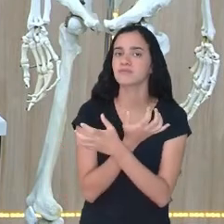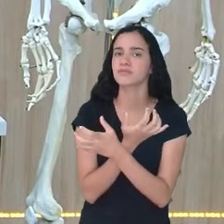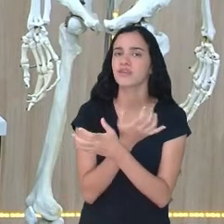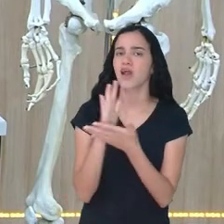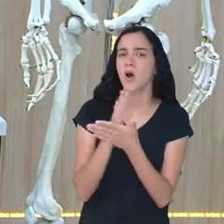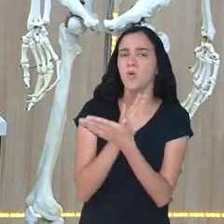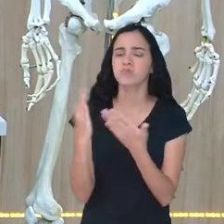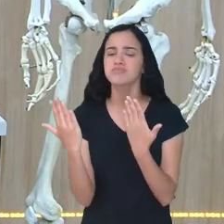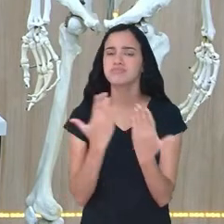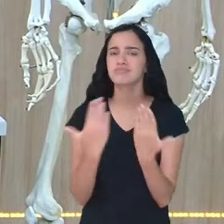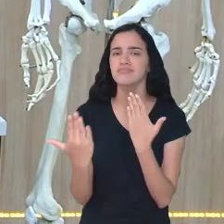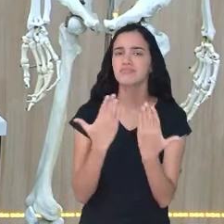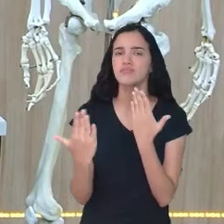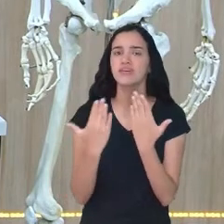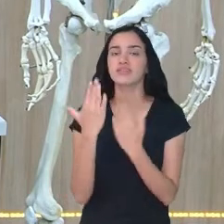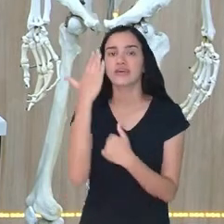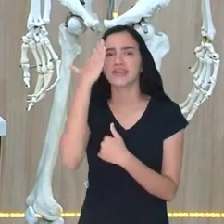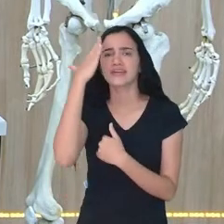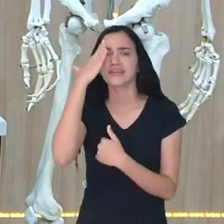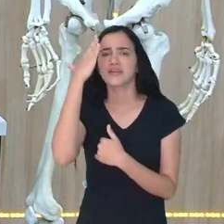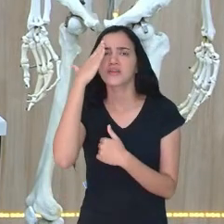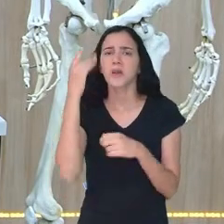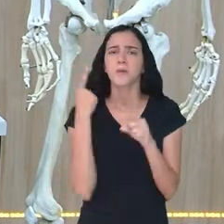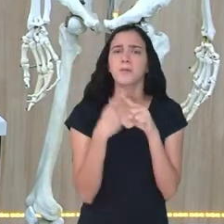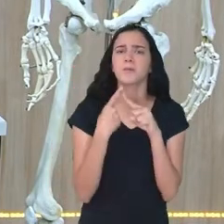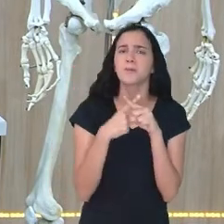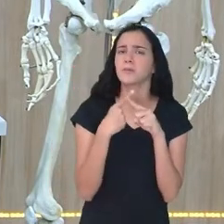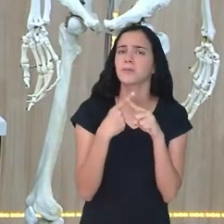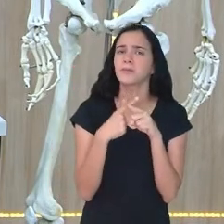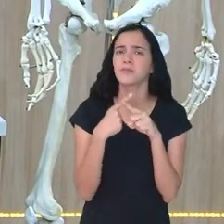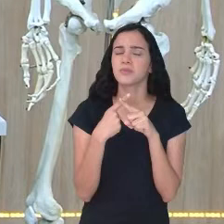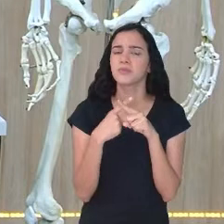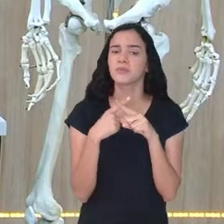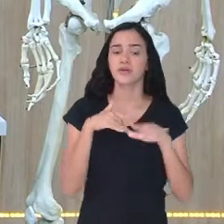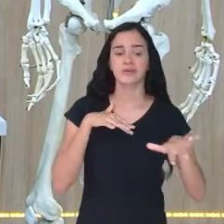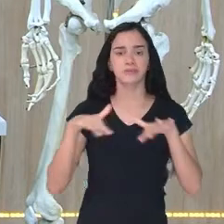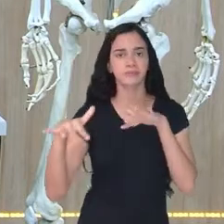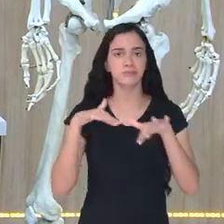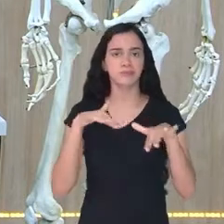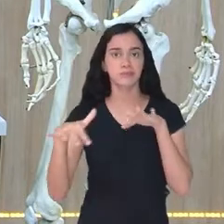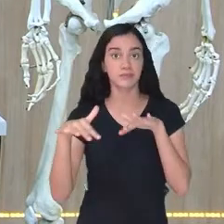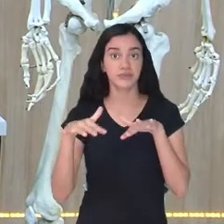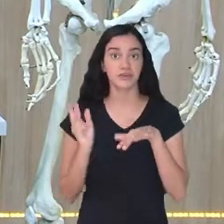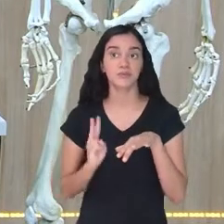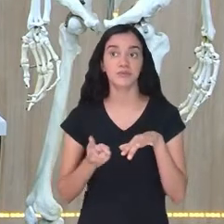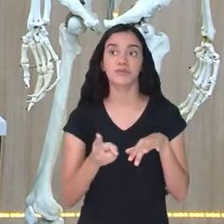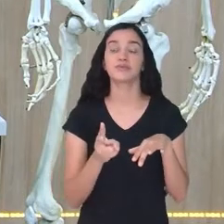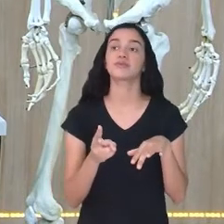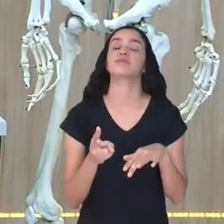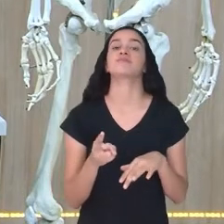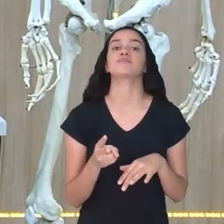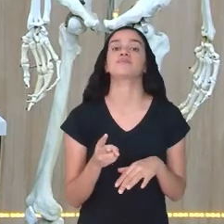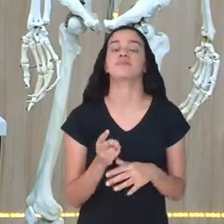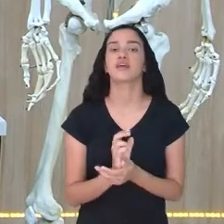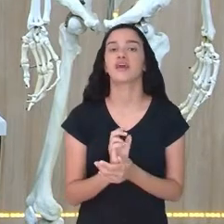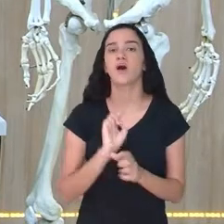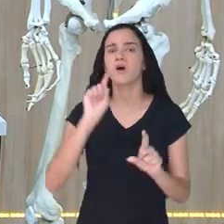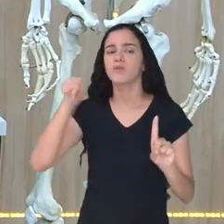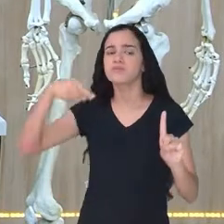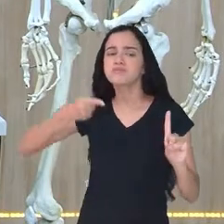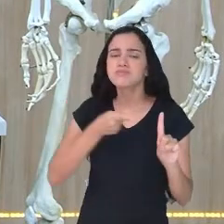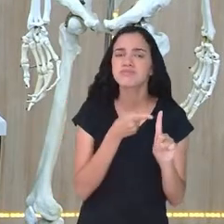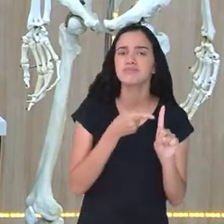algumas comparações e entender por que, né, a questão aí do nosso movimento. Continuando. Então, continuando, a gente vai